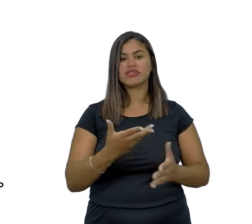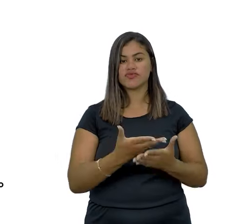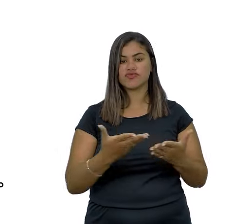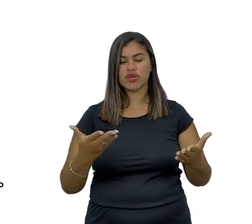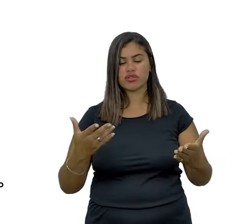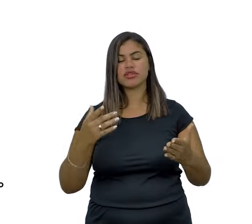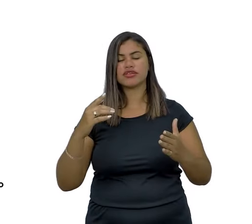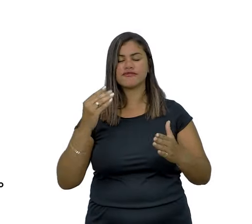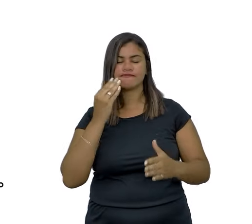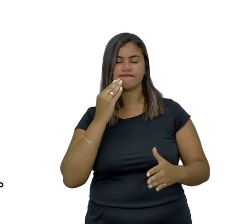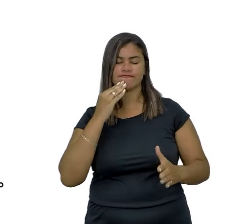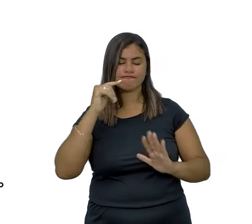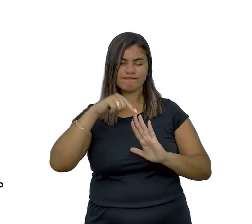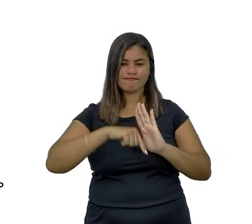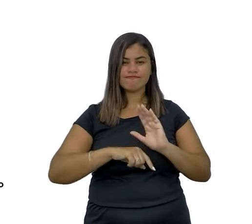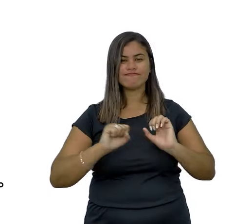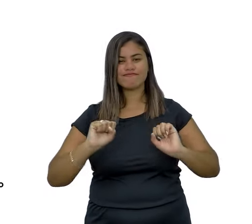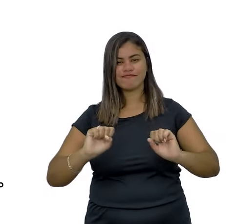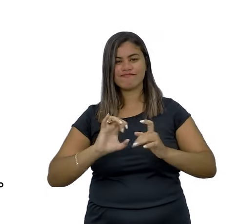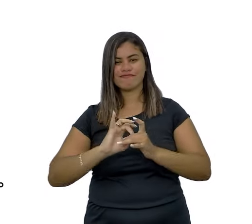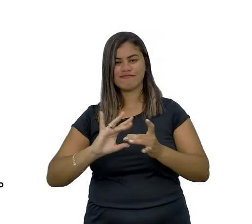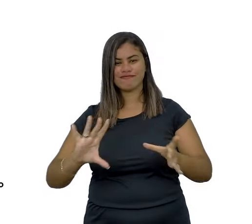esse aprofundamento, certo?